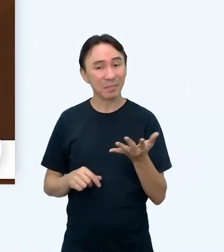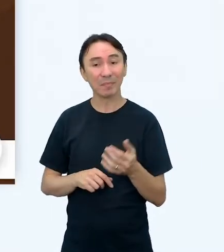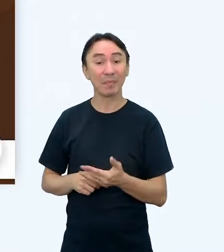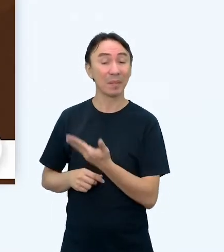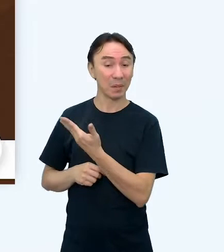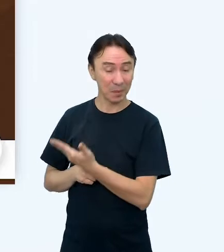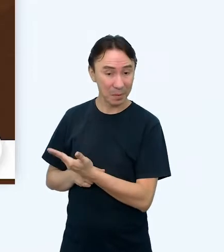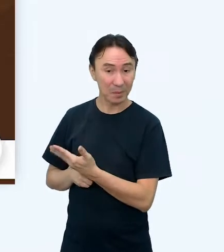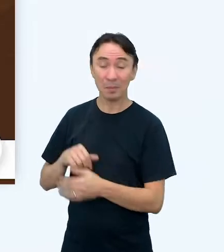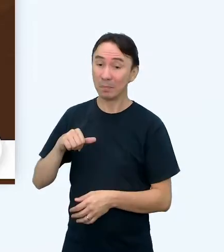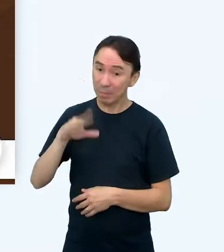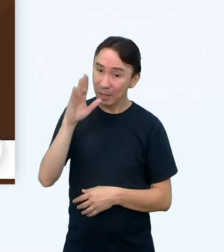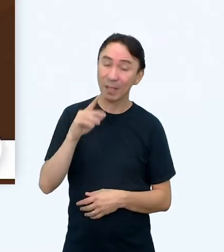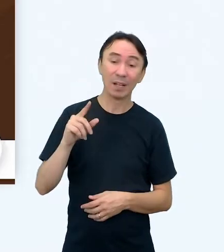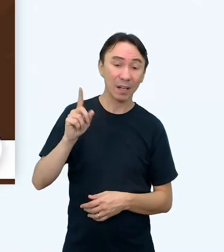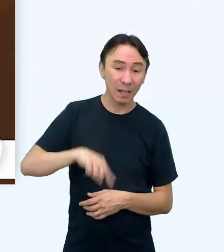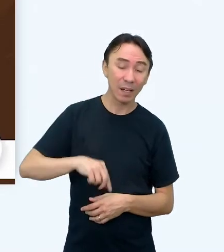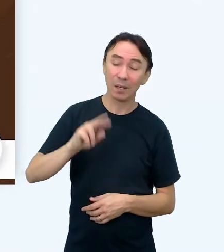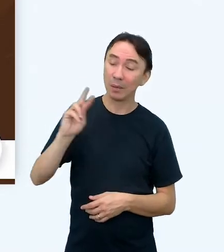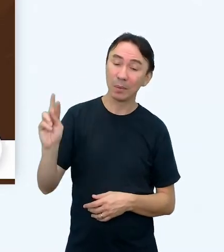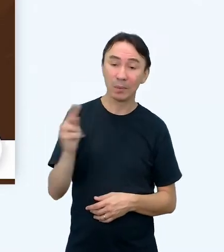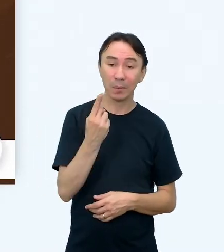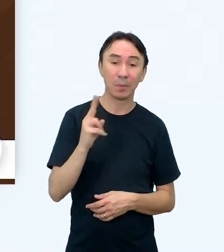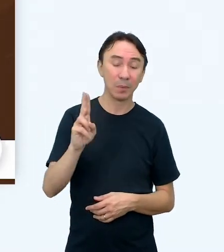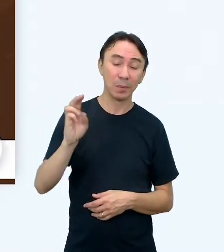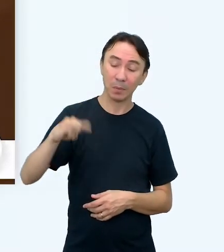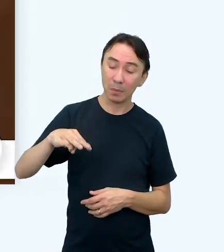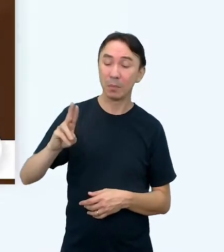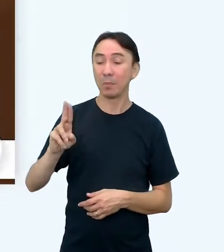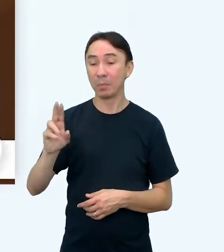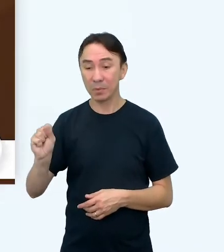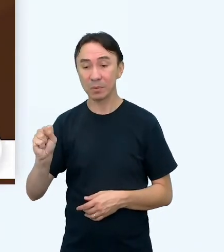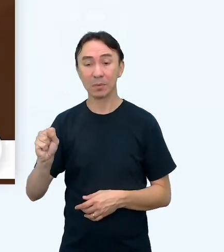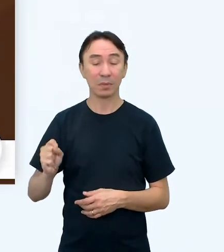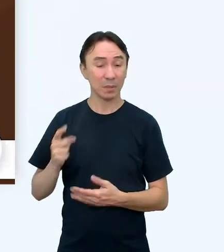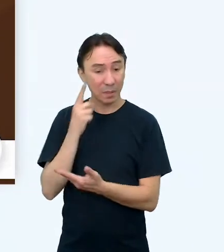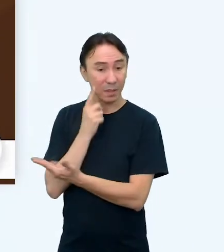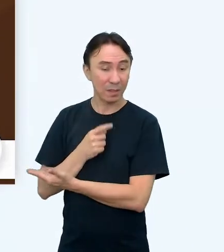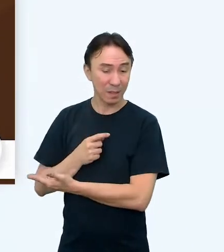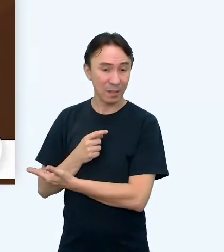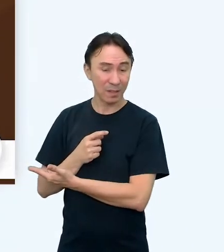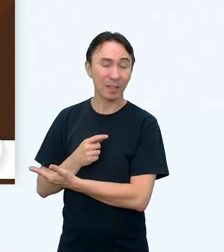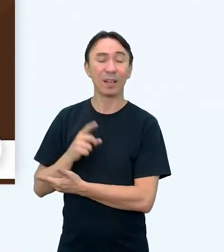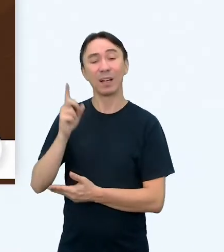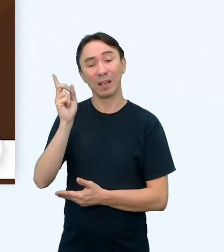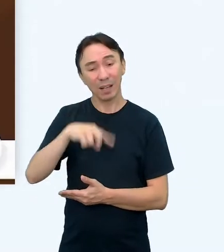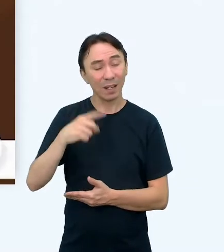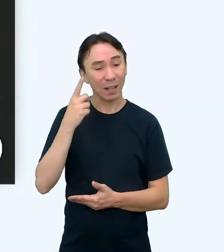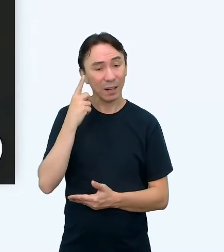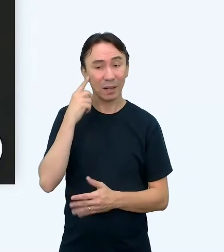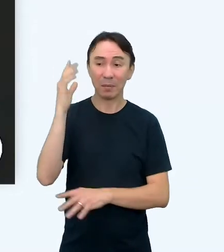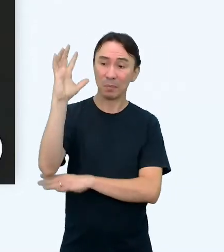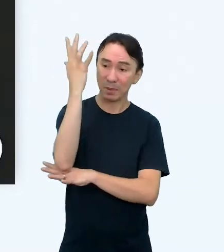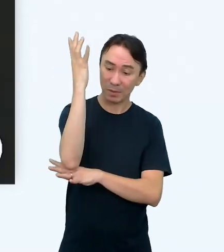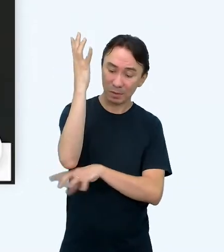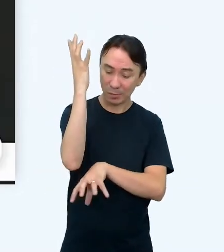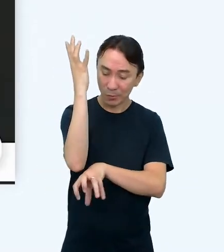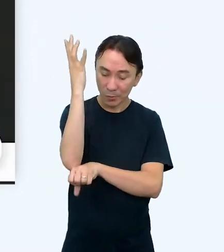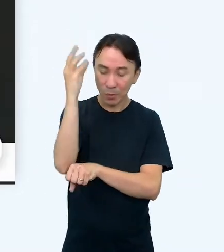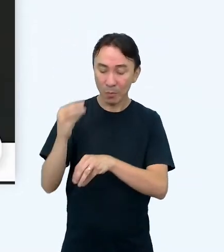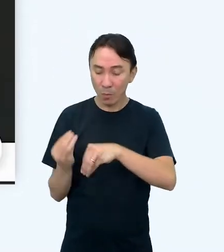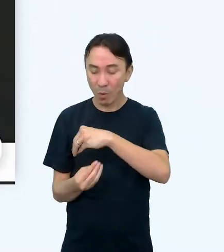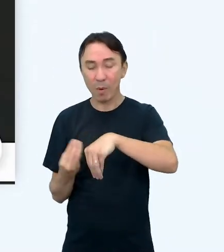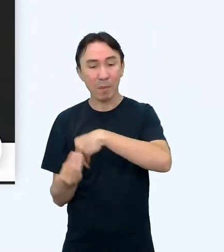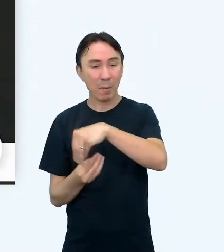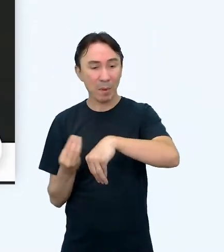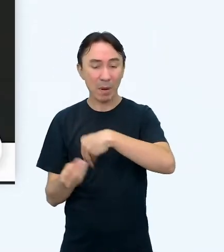a fração mais estável e que apresenta grande importância na troca de nutrientes com as plantas, juntamente com as argilas. Conforme os